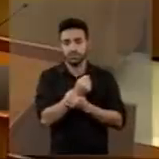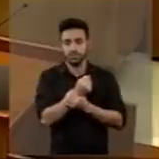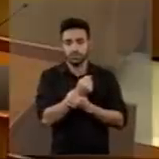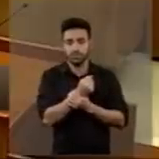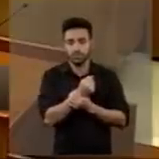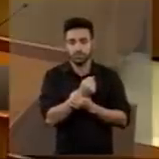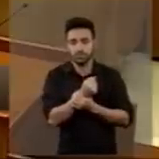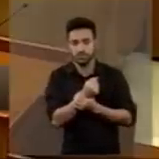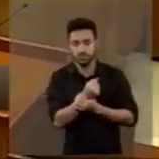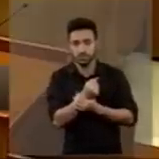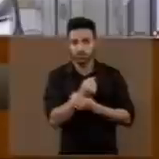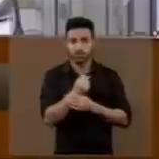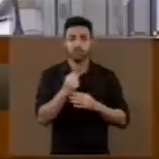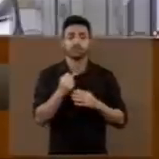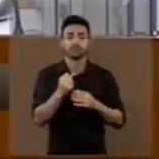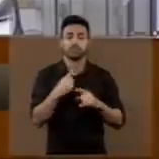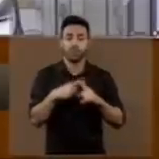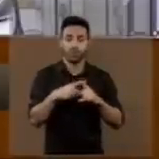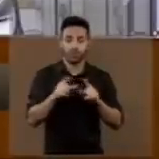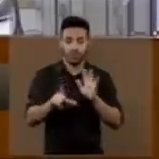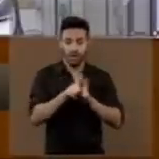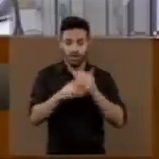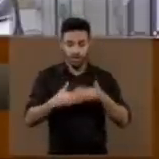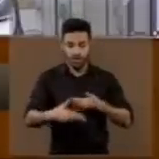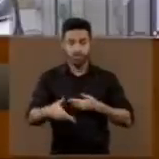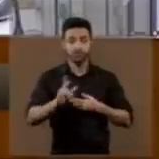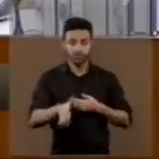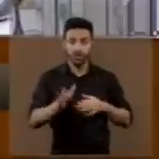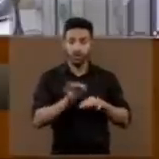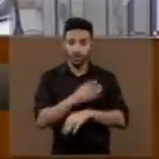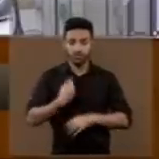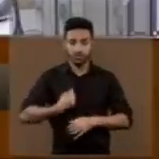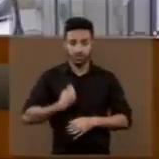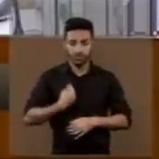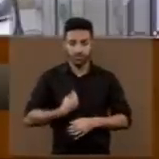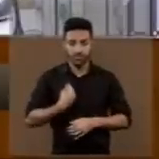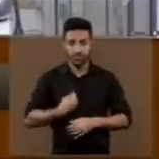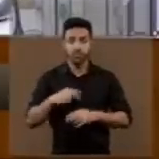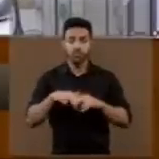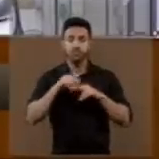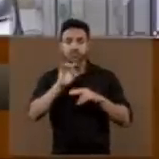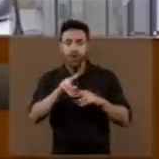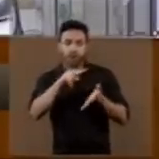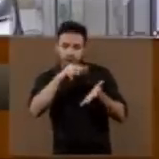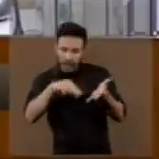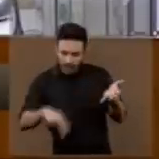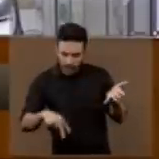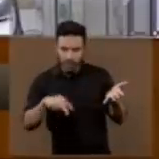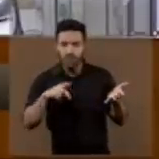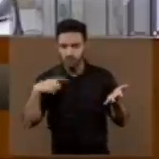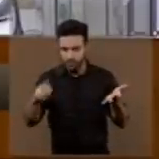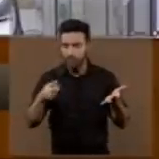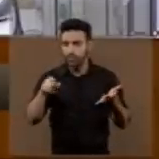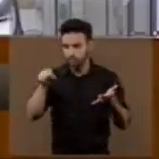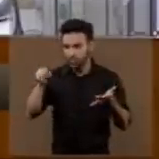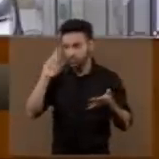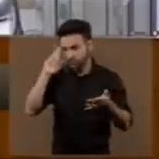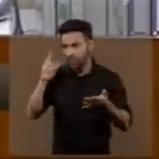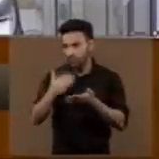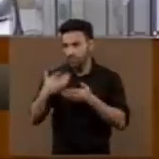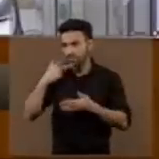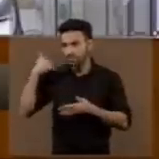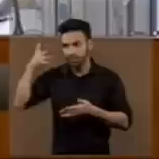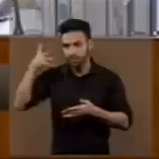interpretação antes da lei, porque da lei para frente já está sendo aplicado. Então, leio só a parte dispositiva e darei a palavra à Vossa Excelência